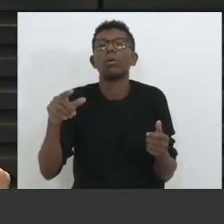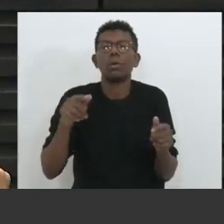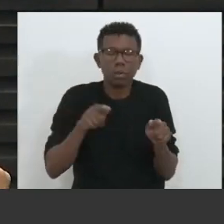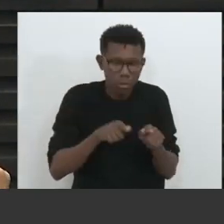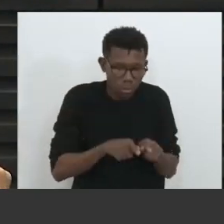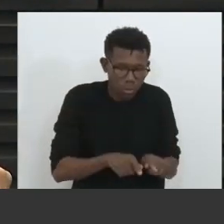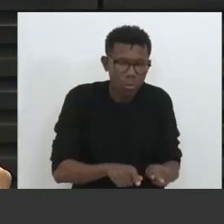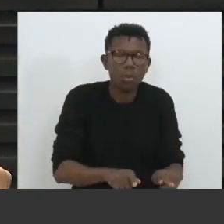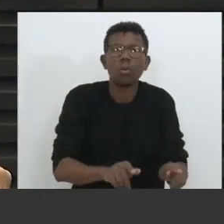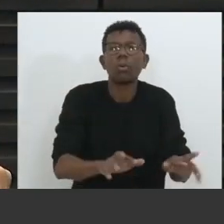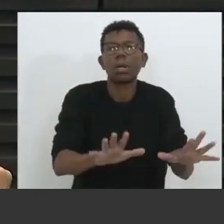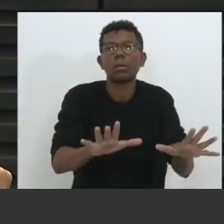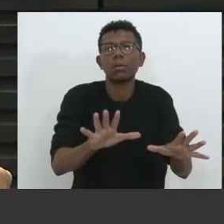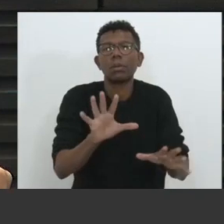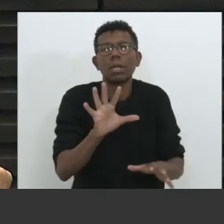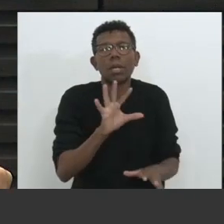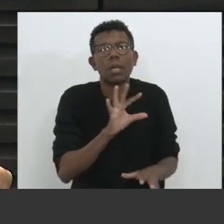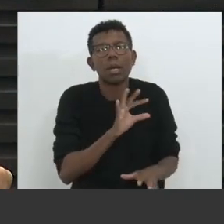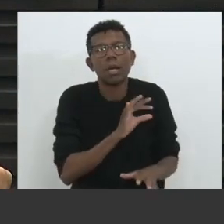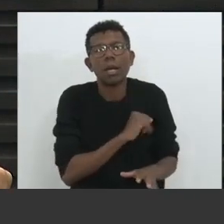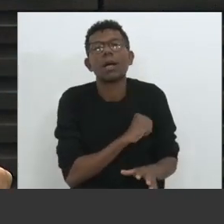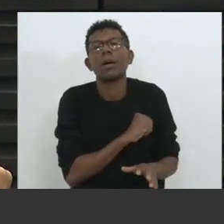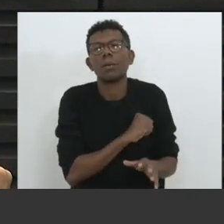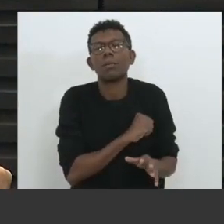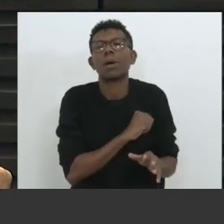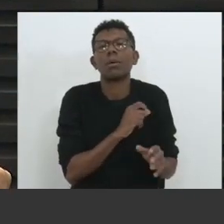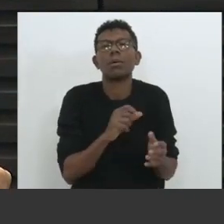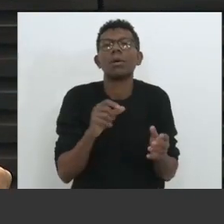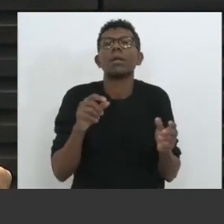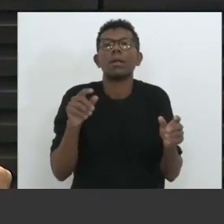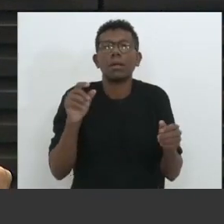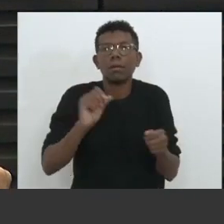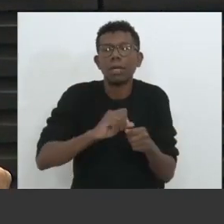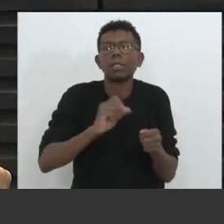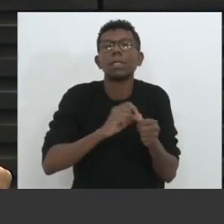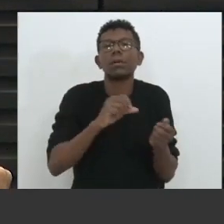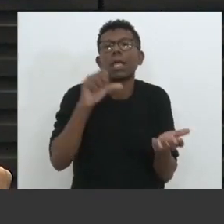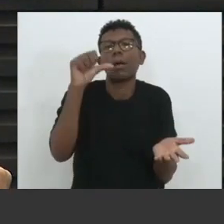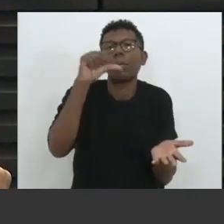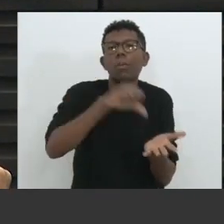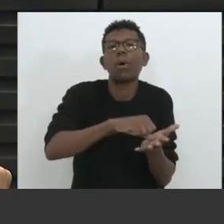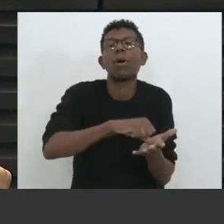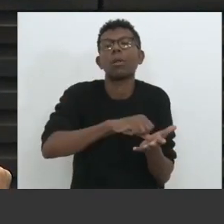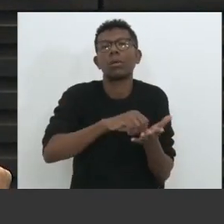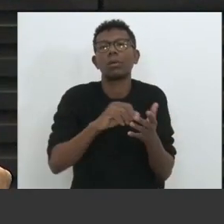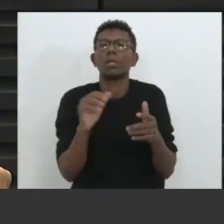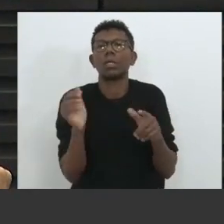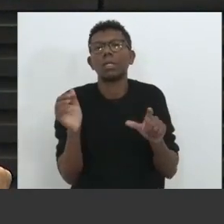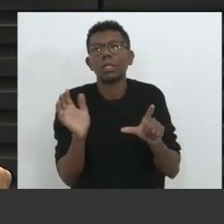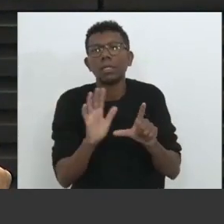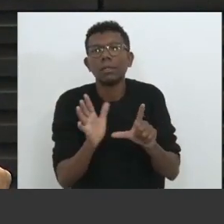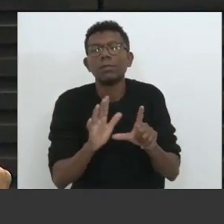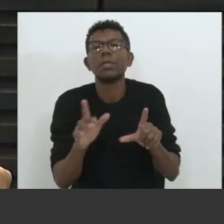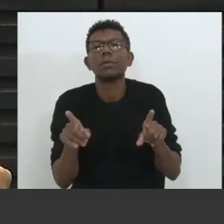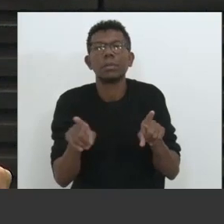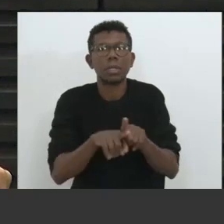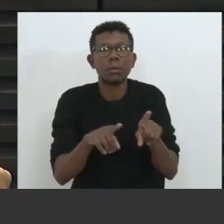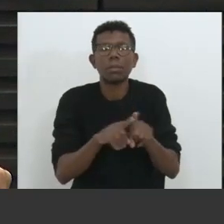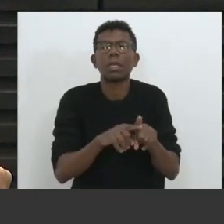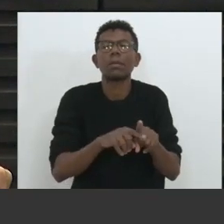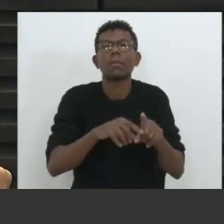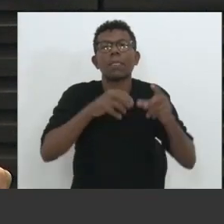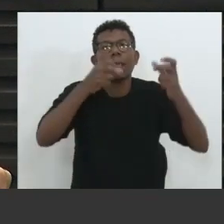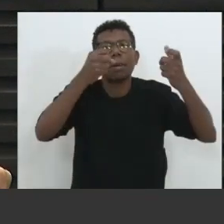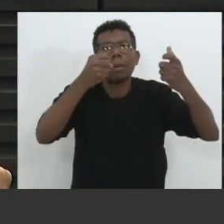cidade um polo audiovisual tornando-se referência para grandes Produções como o filme que contará a